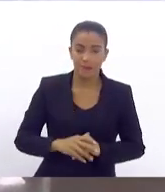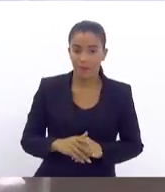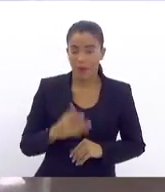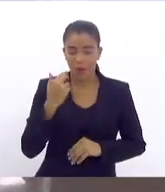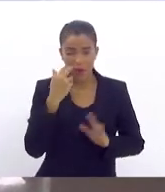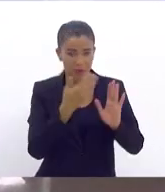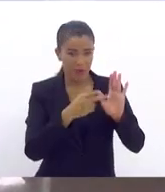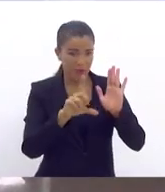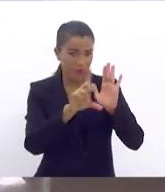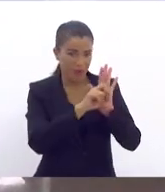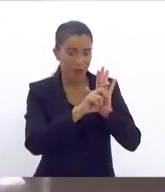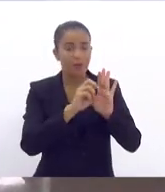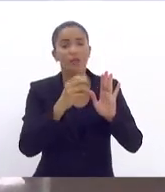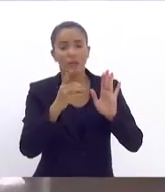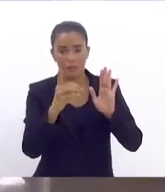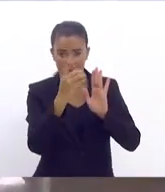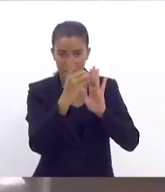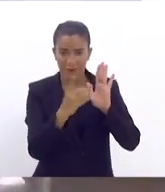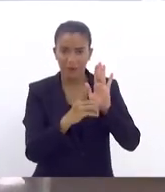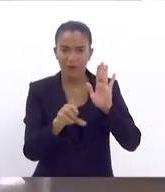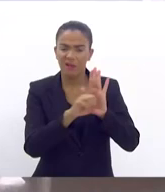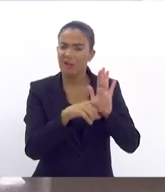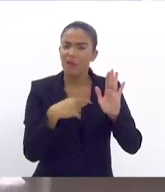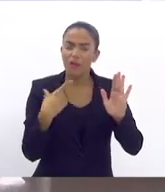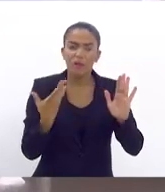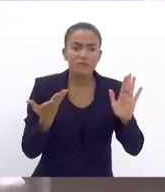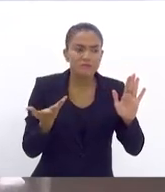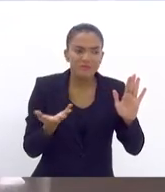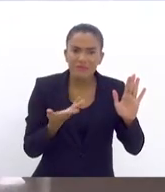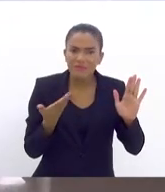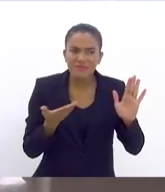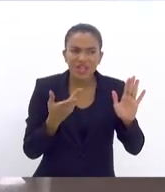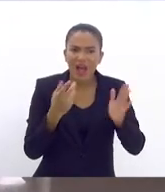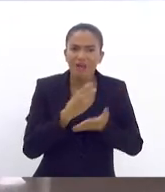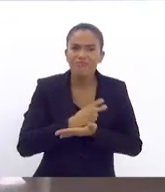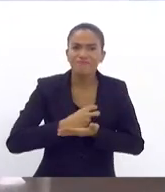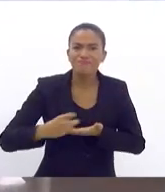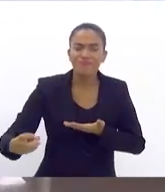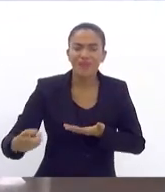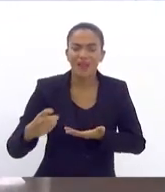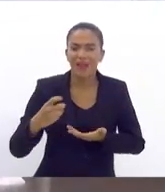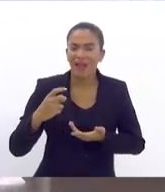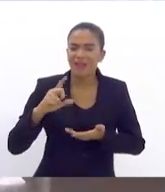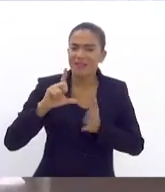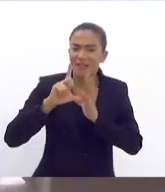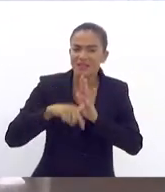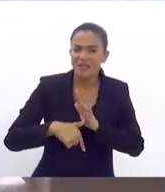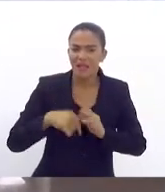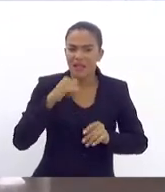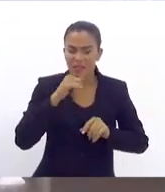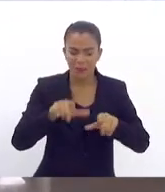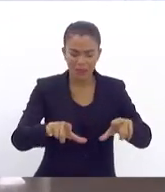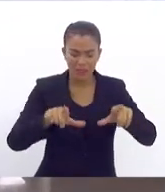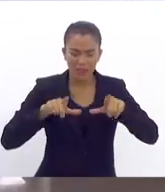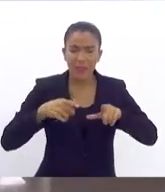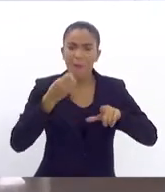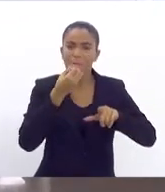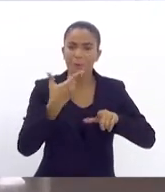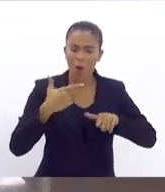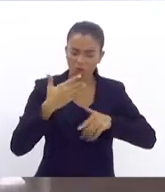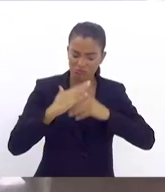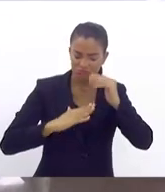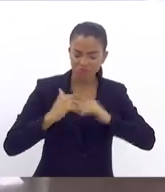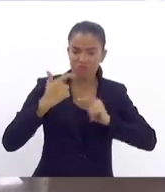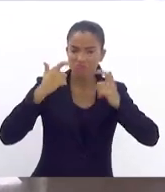quanto o decreto-lei, tem coisas inacreditáveis que não se usam mais, tipo atestado de bons antecedentes.